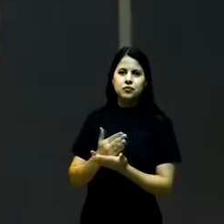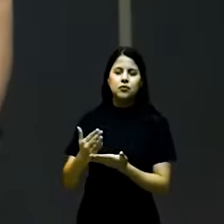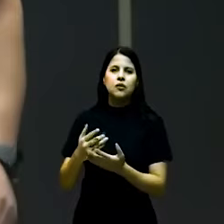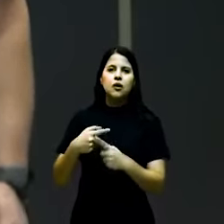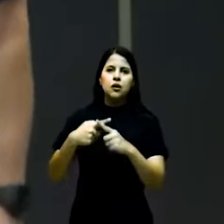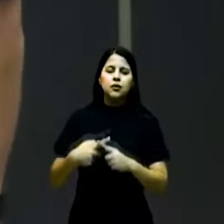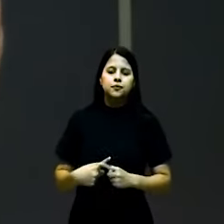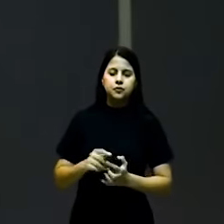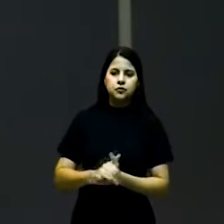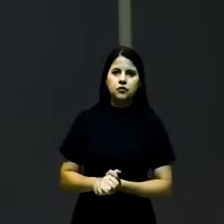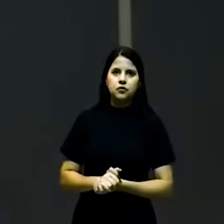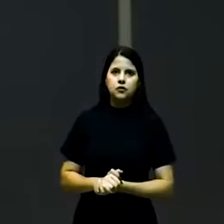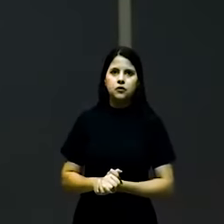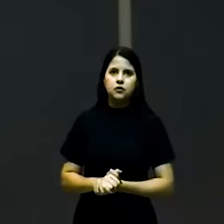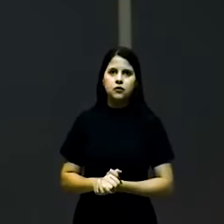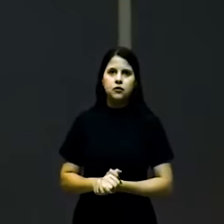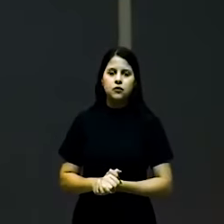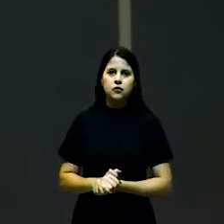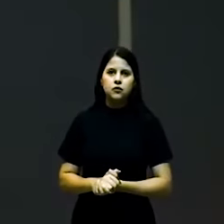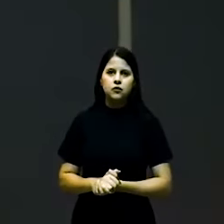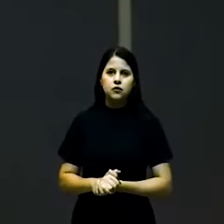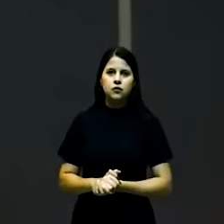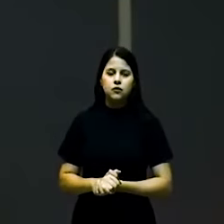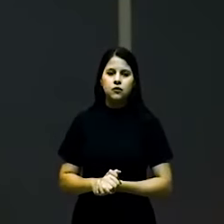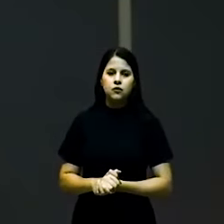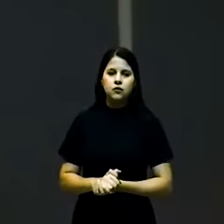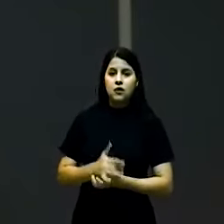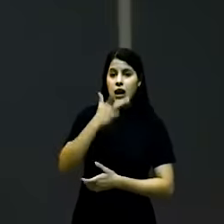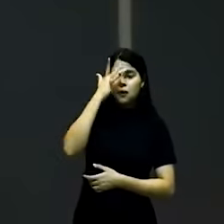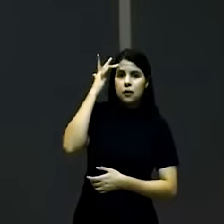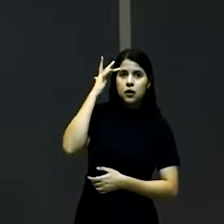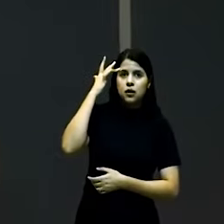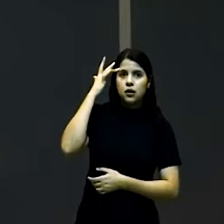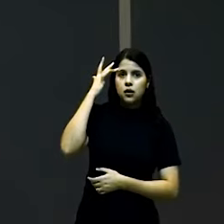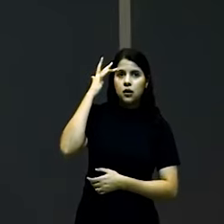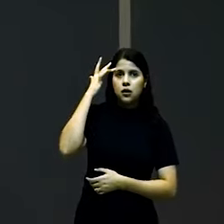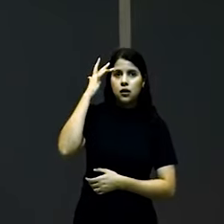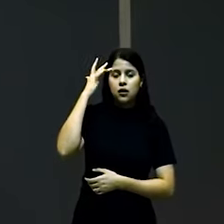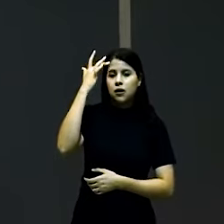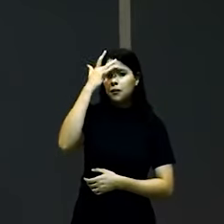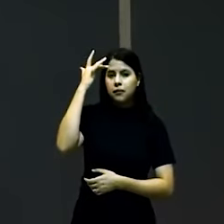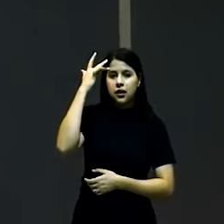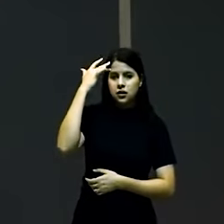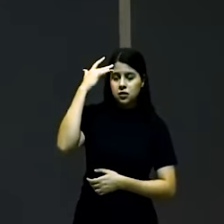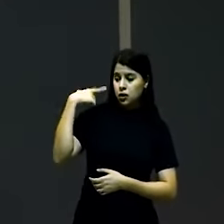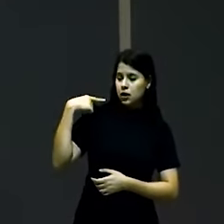E a pessoa que me convidou, eu achei que eu ia ser titular. Mas não tinha jeito. Tinha gente melhor, eu fui para a reserva.